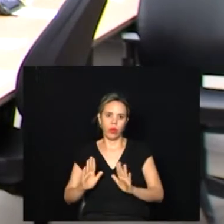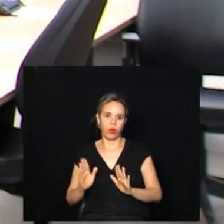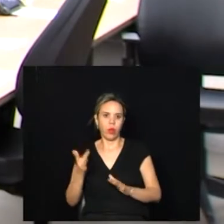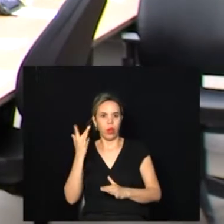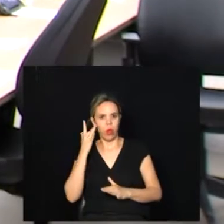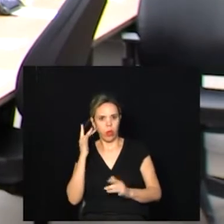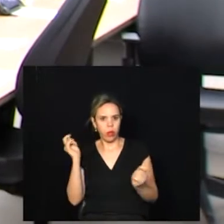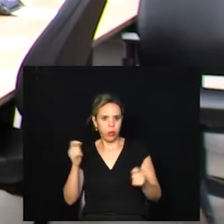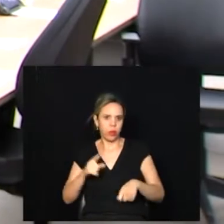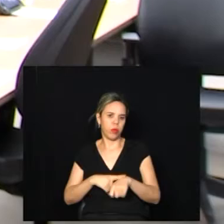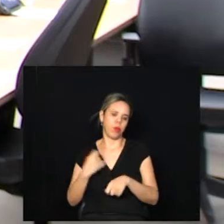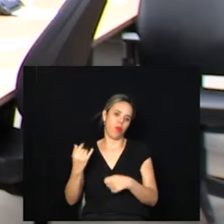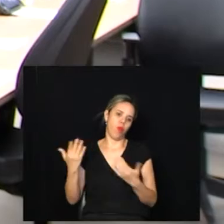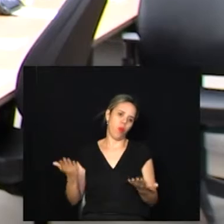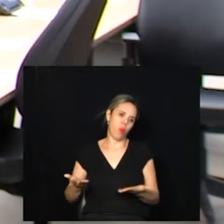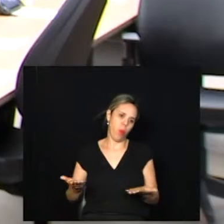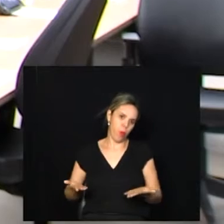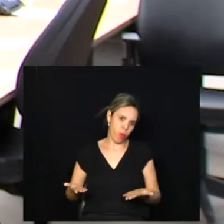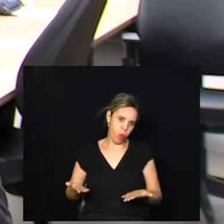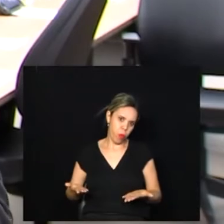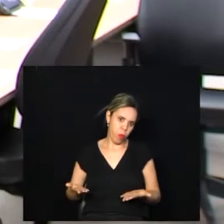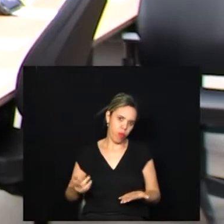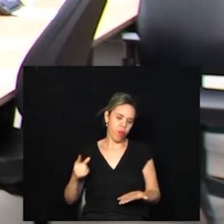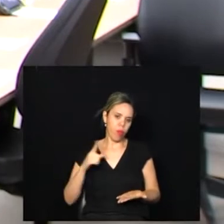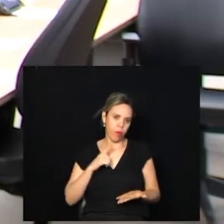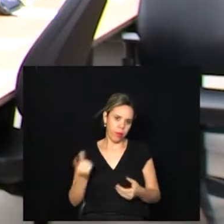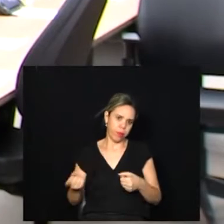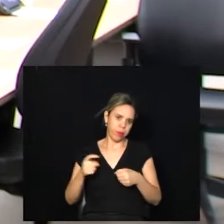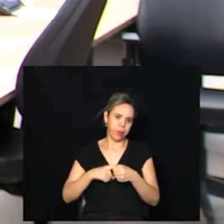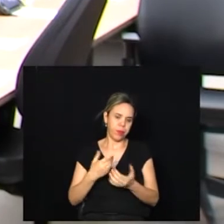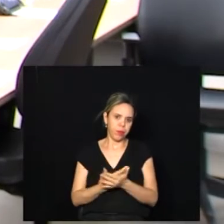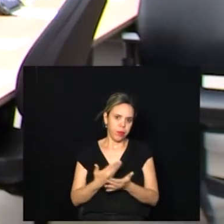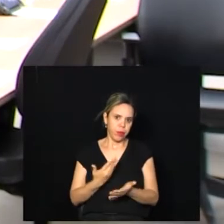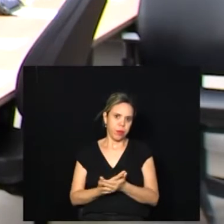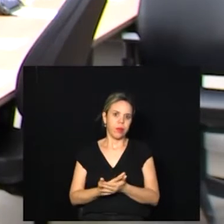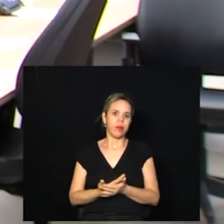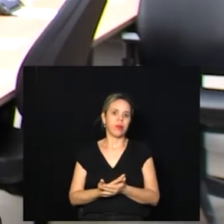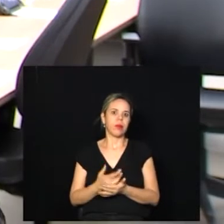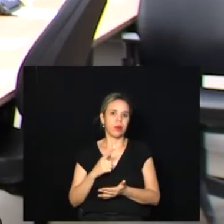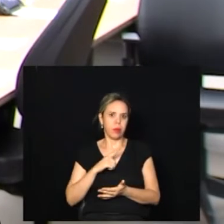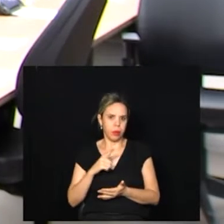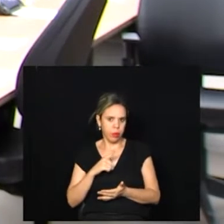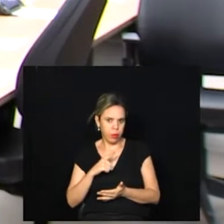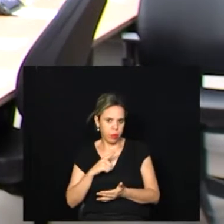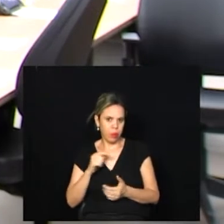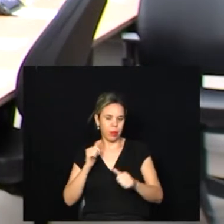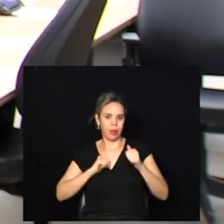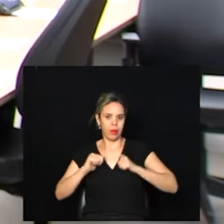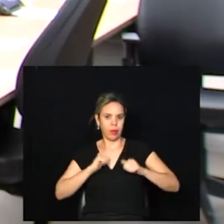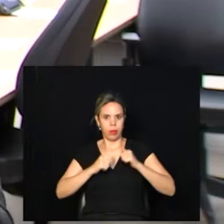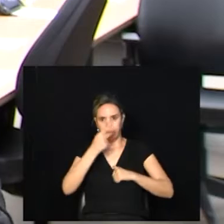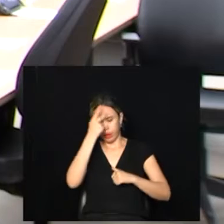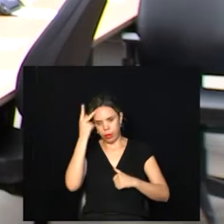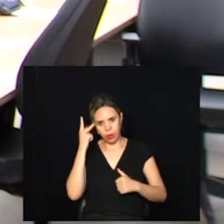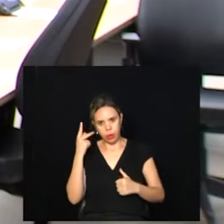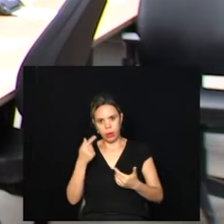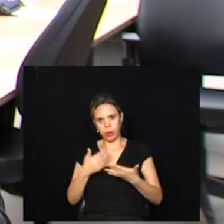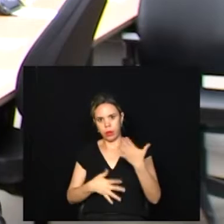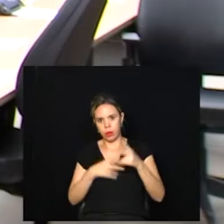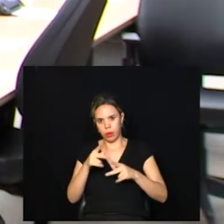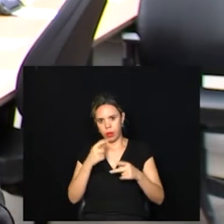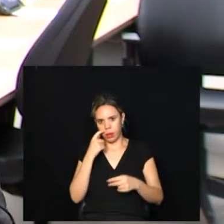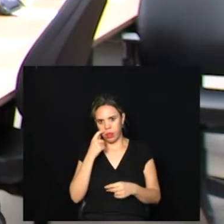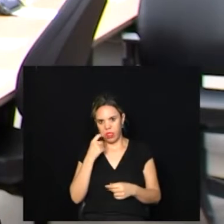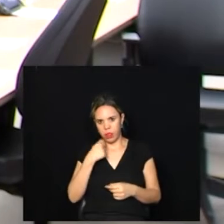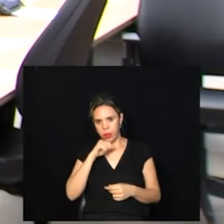acho que nós temos um momento importante agora. Nós temos o retorno às aulas, nós temos um anseio até da população. São várias pessoas,